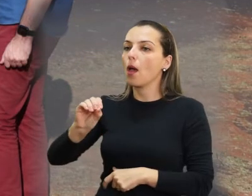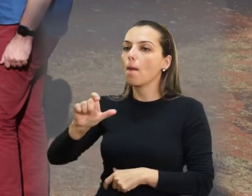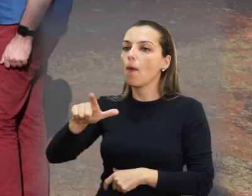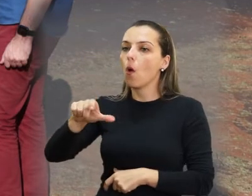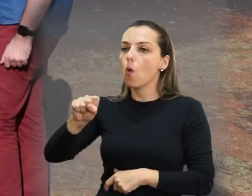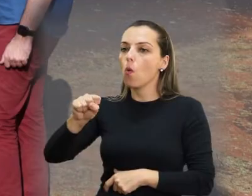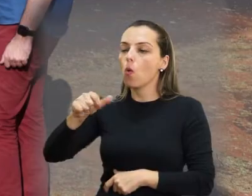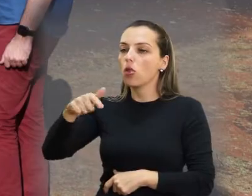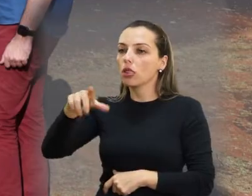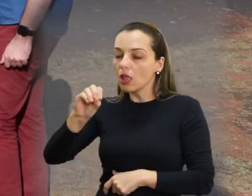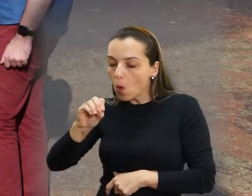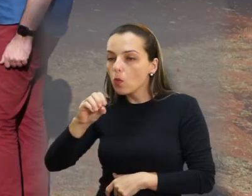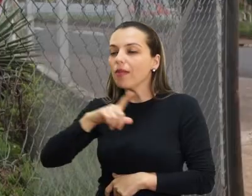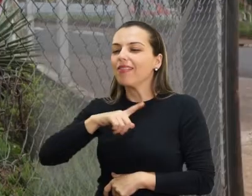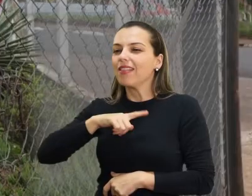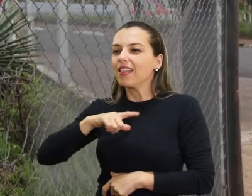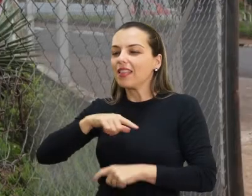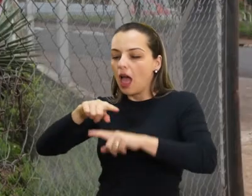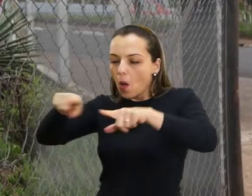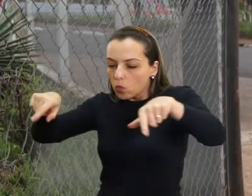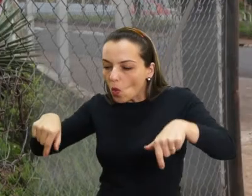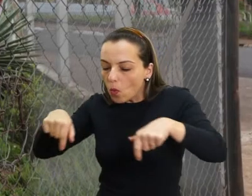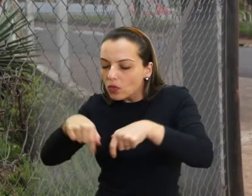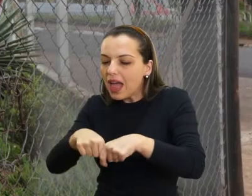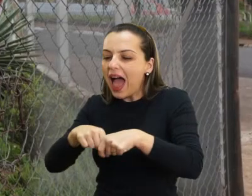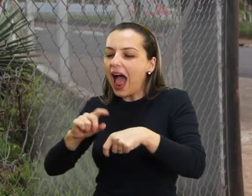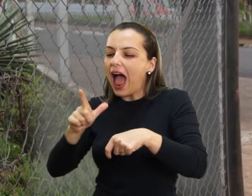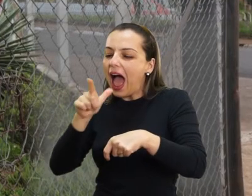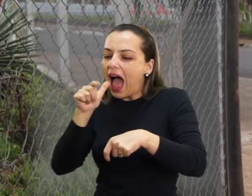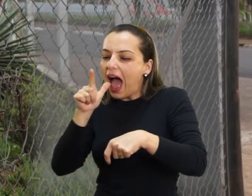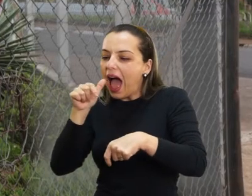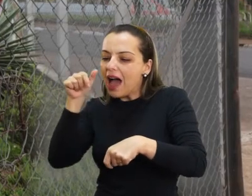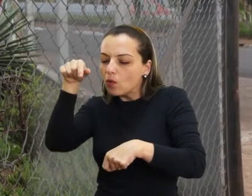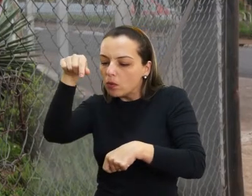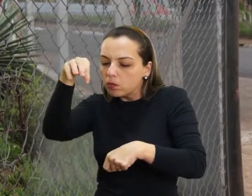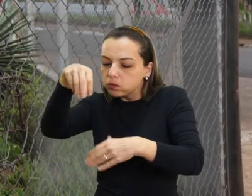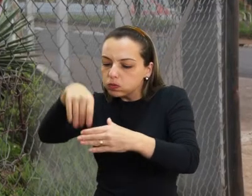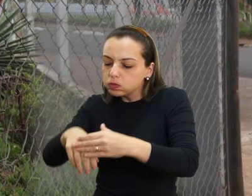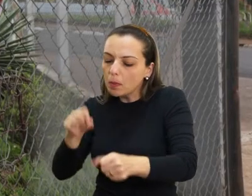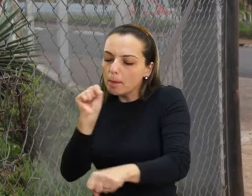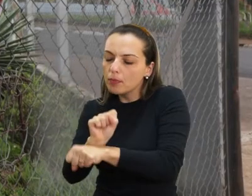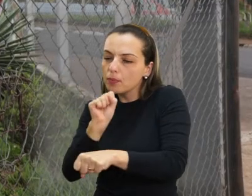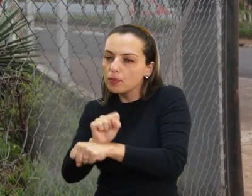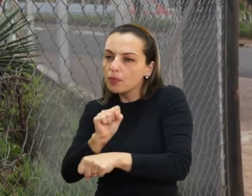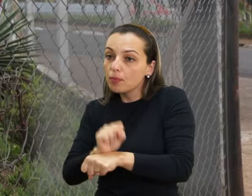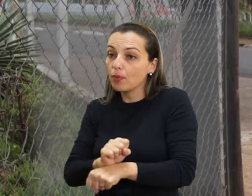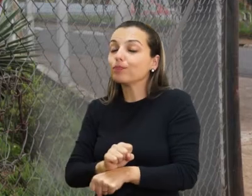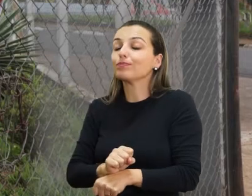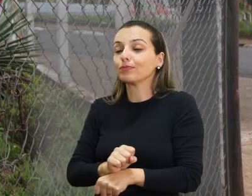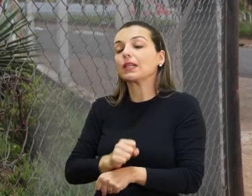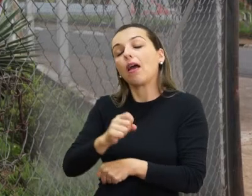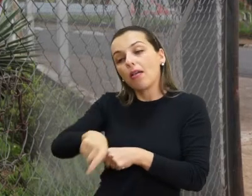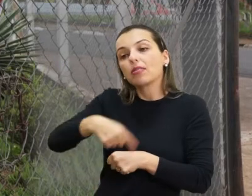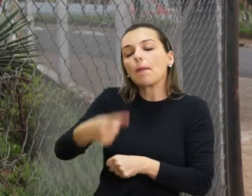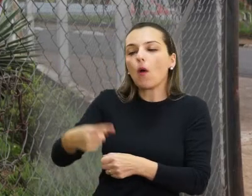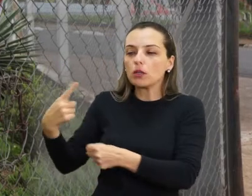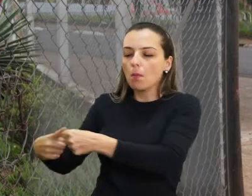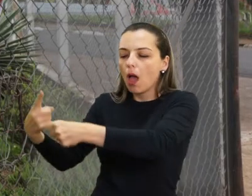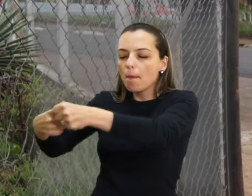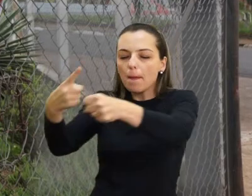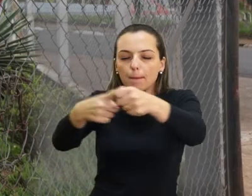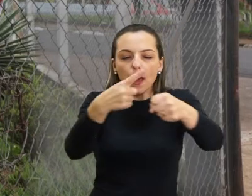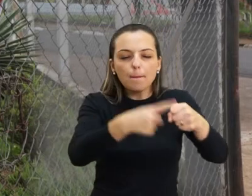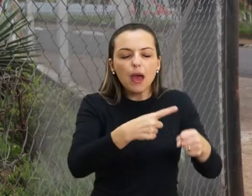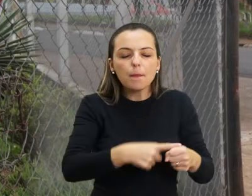A gente ia lá verificar nos bolsões que vai mostrar aí nas próximas fotos. Aí já é um bolsão, por exemplo. A gente foi até o Jardim Capri, depois a gente foi no